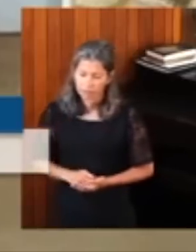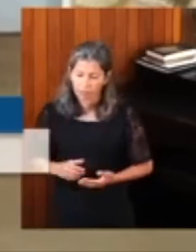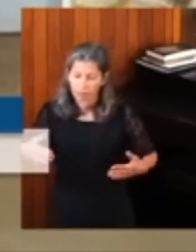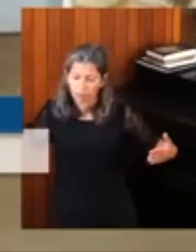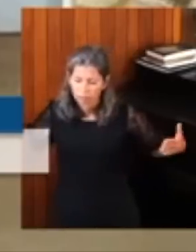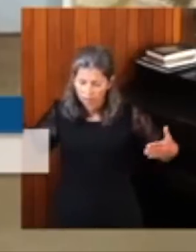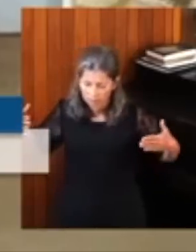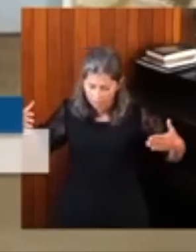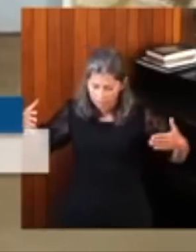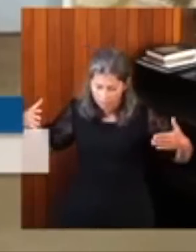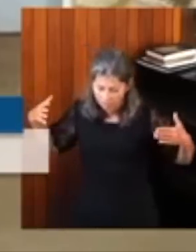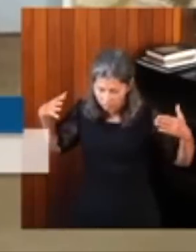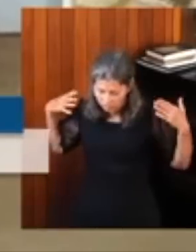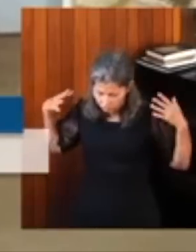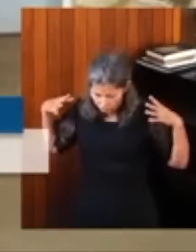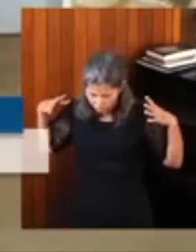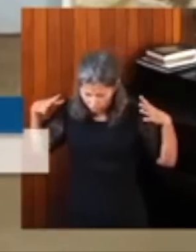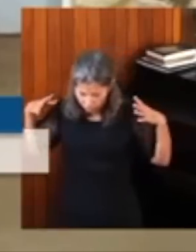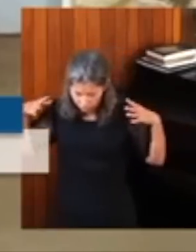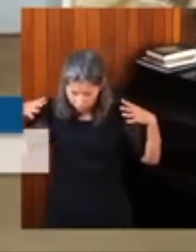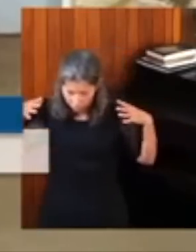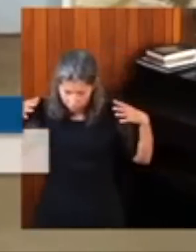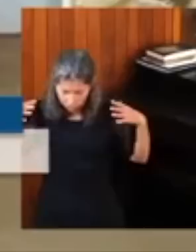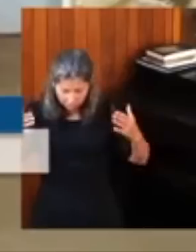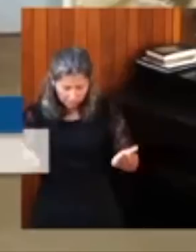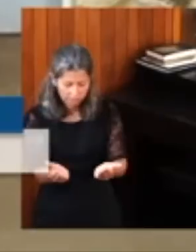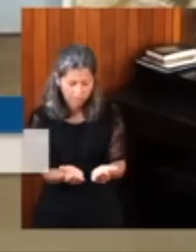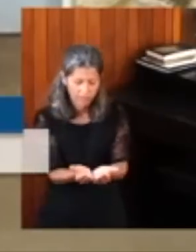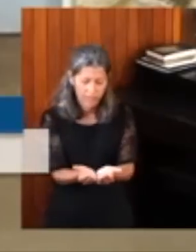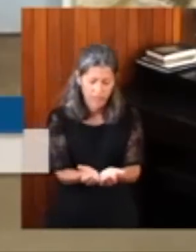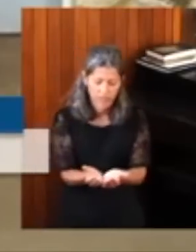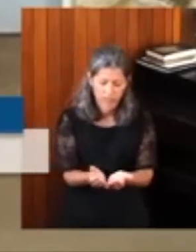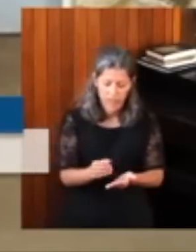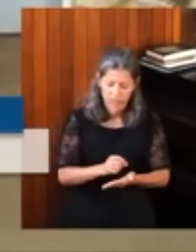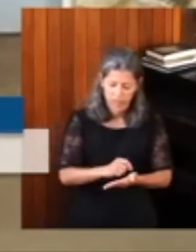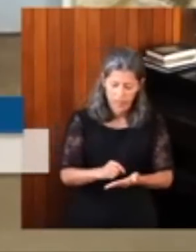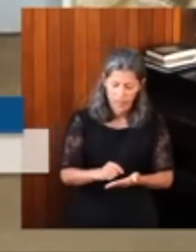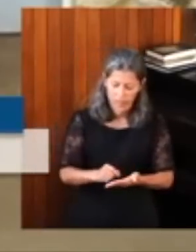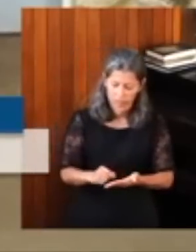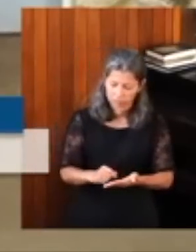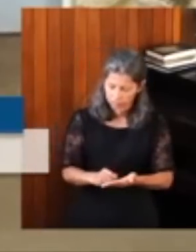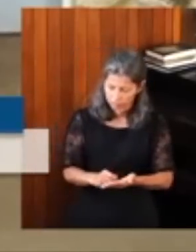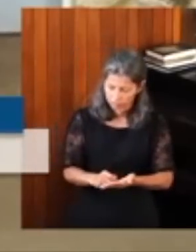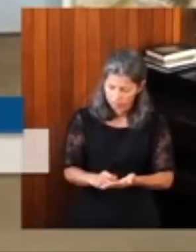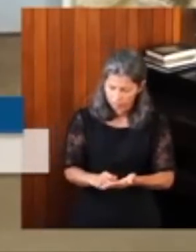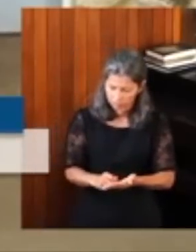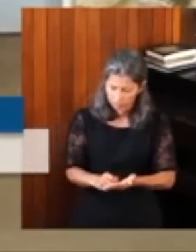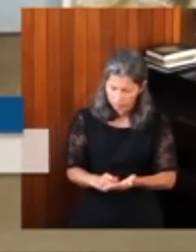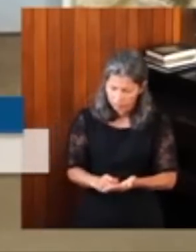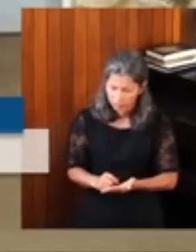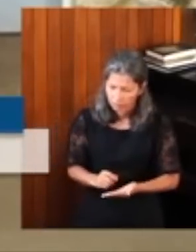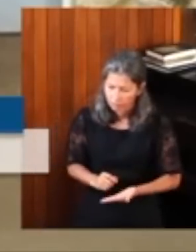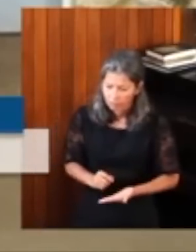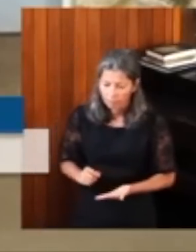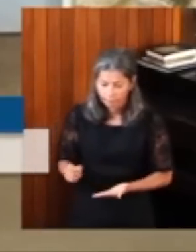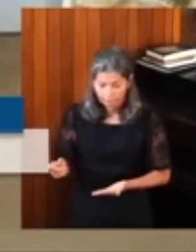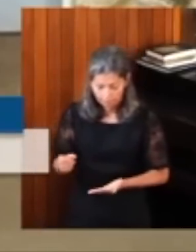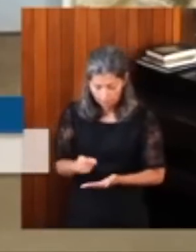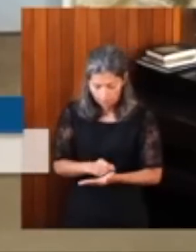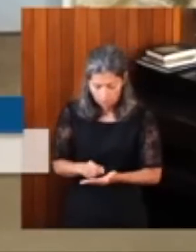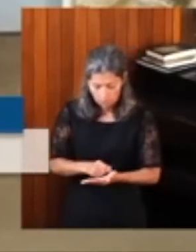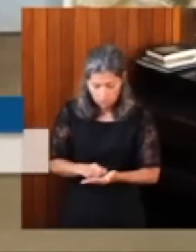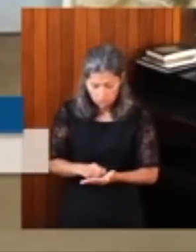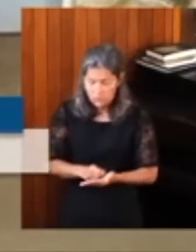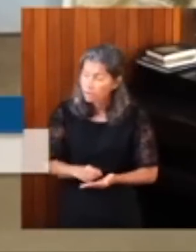para o céu e jurou por aquele que vive para todo sempre, o mesmo que criou o céu, a terra, o mar e tudo que neles há,